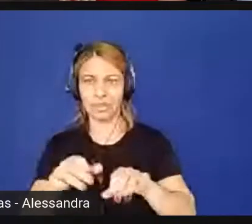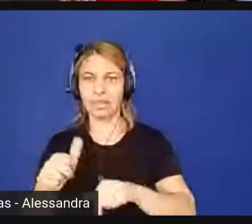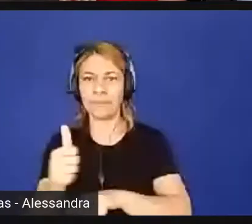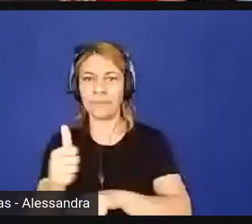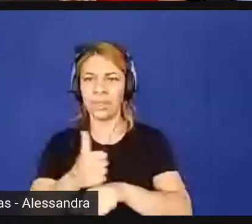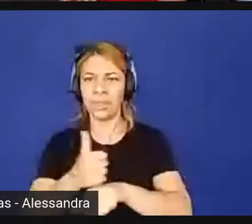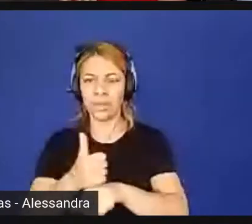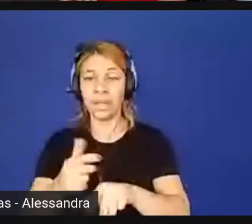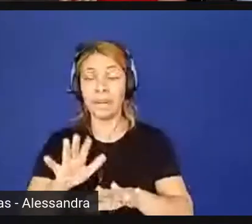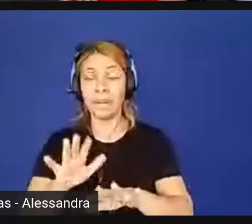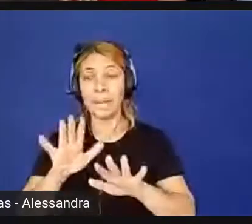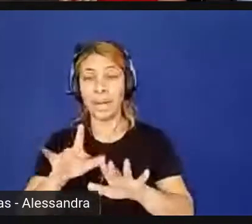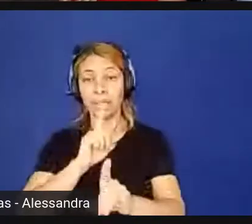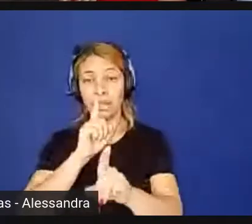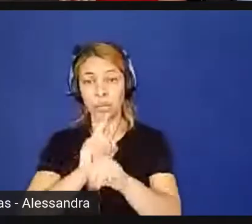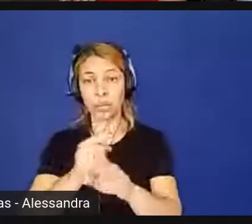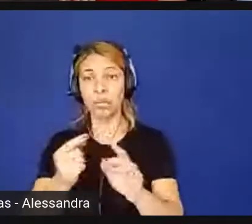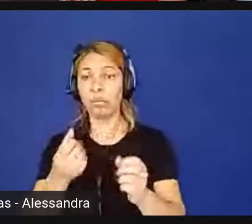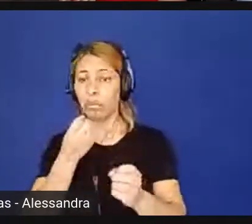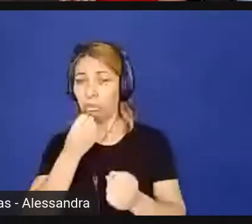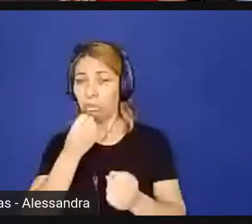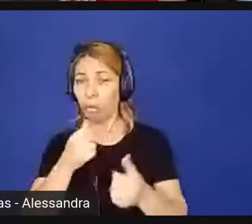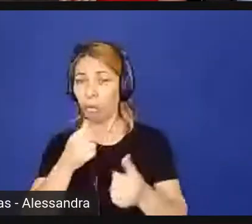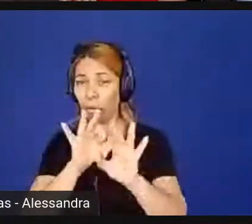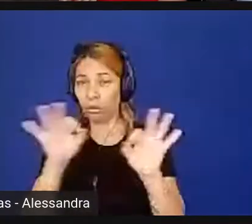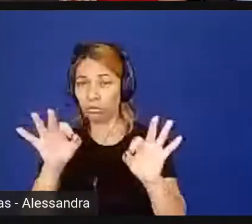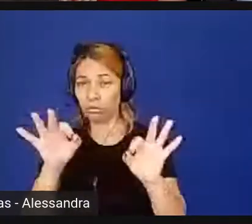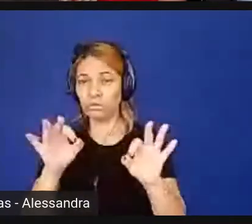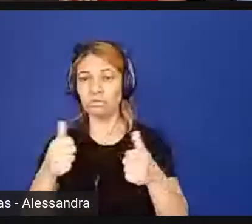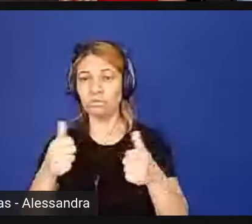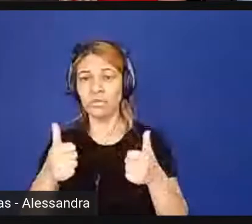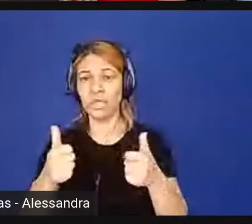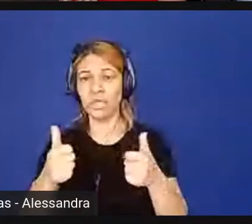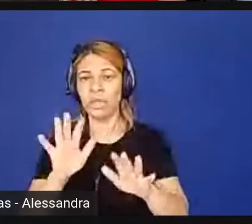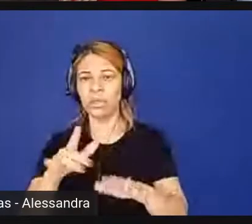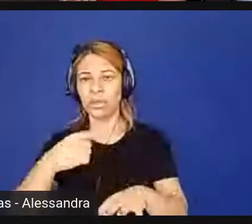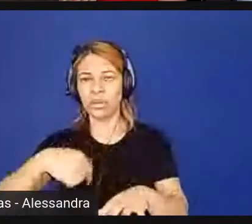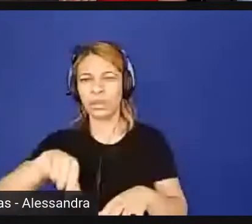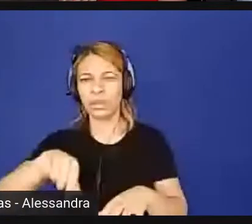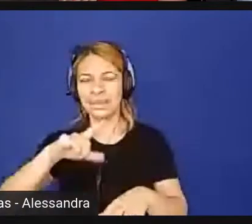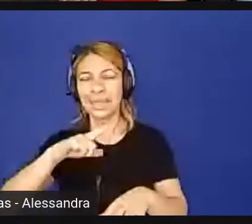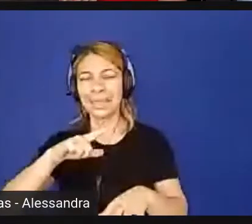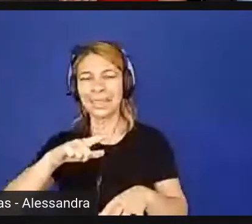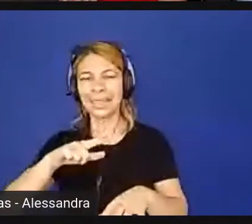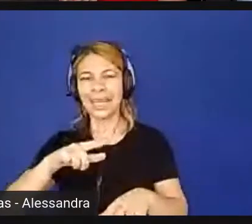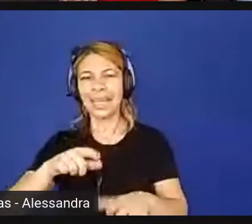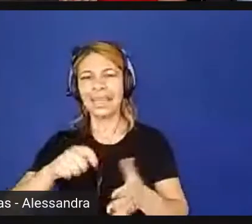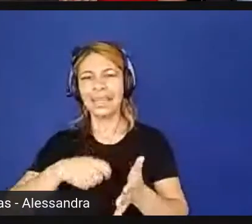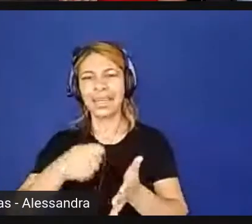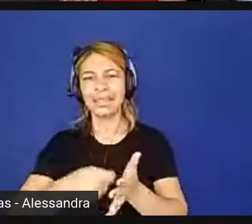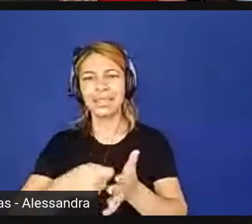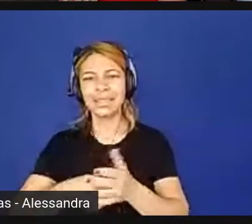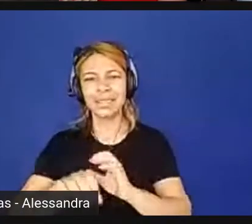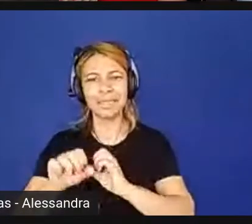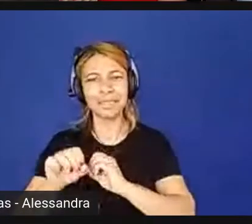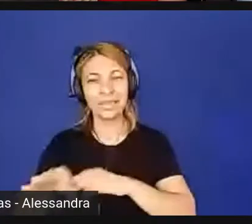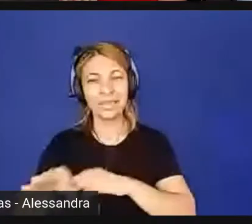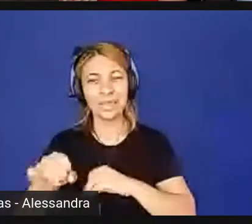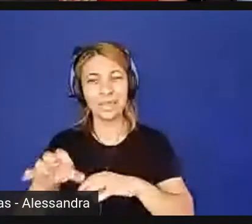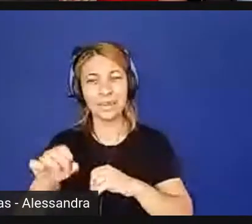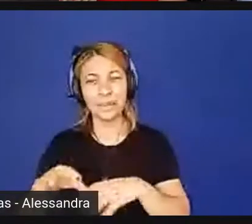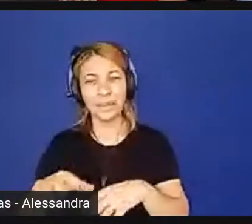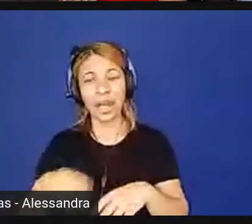ele detectou, ótimo, seu programa funcionou. A gente tem muito na instância disciplinar aquela cabeça de, às vezes,